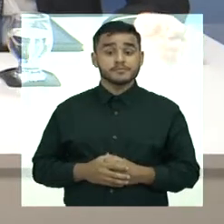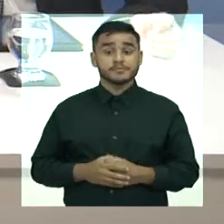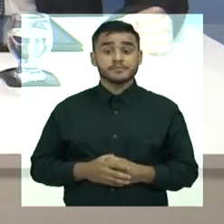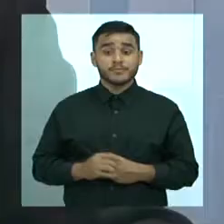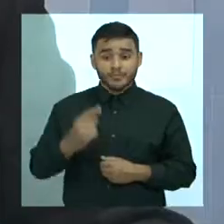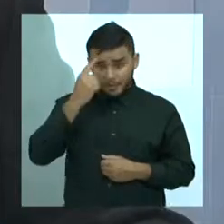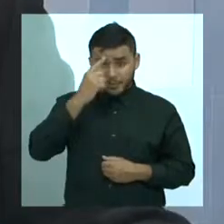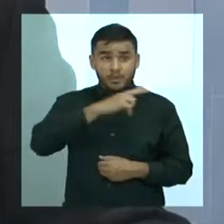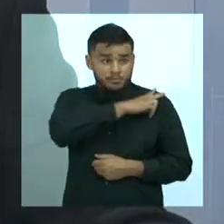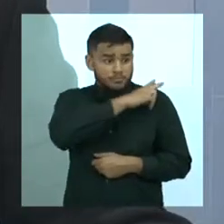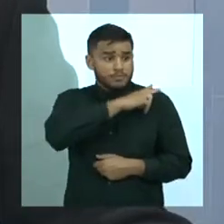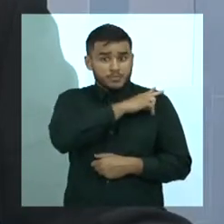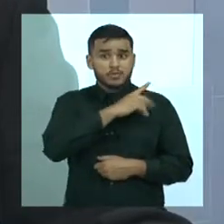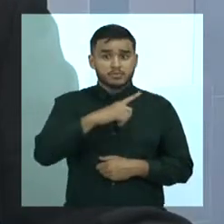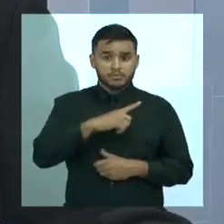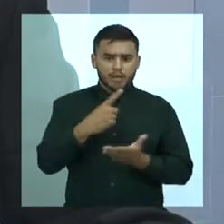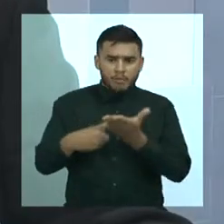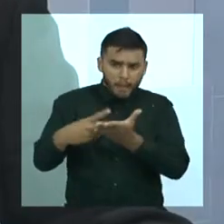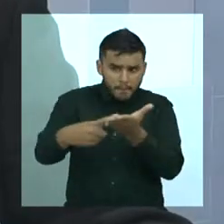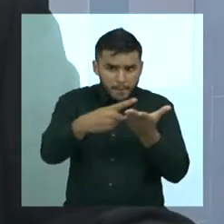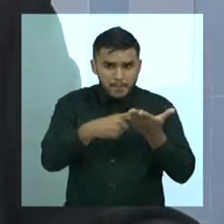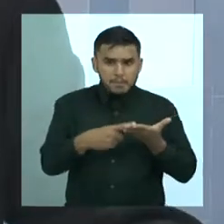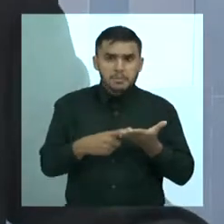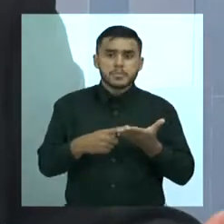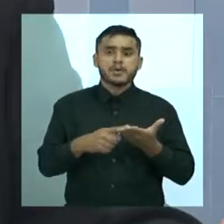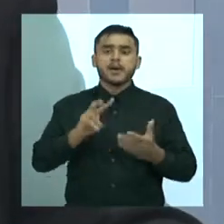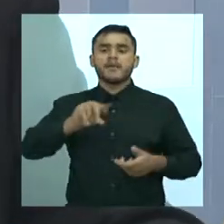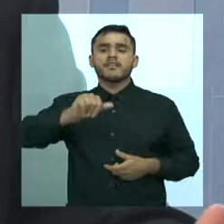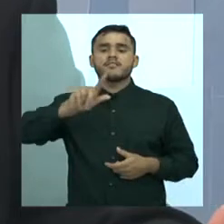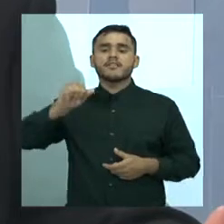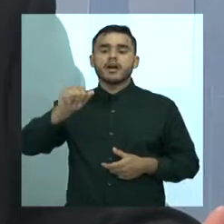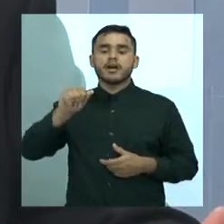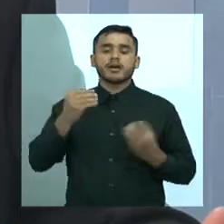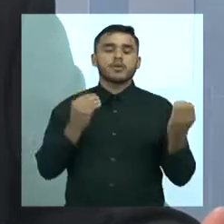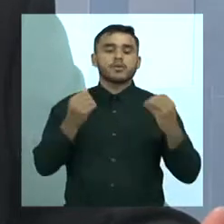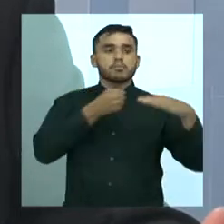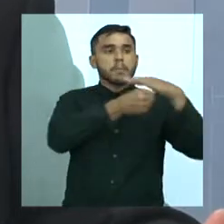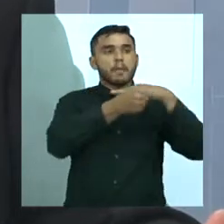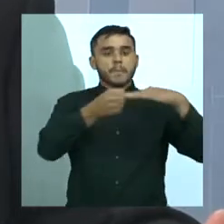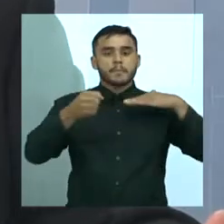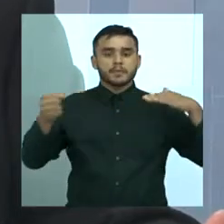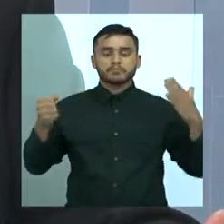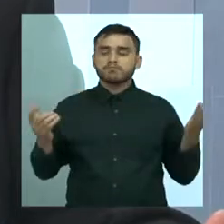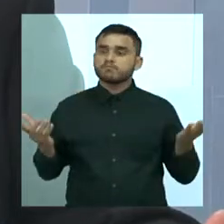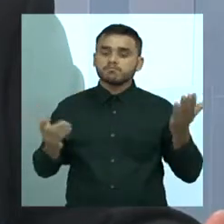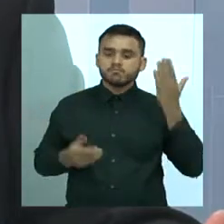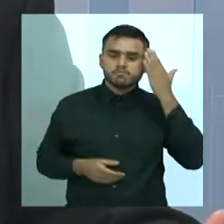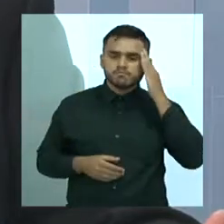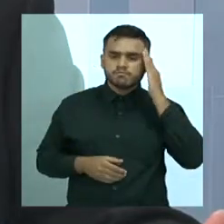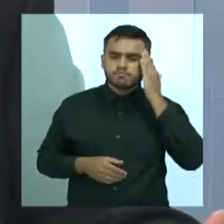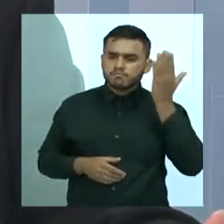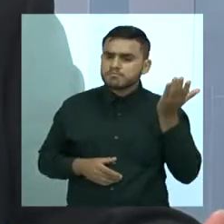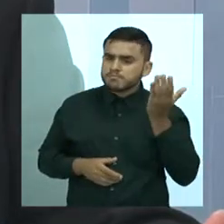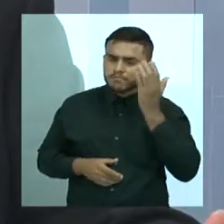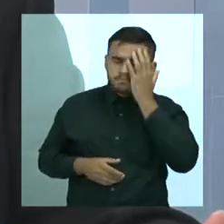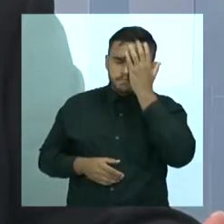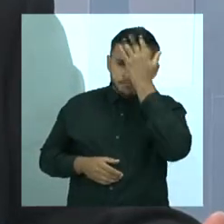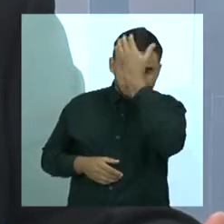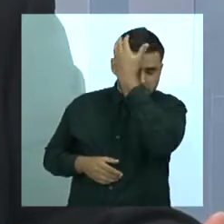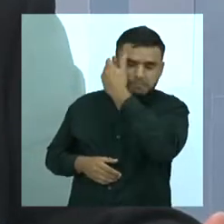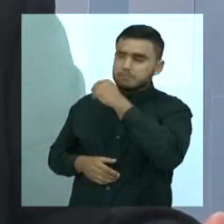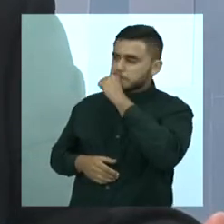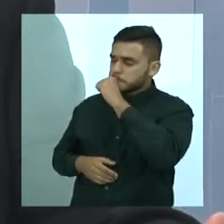nessa reunião da divisão dos cargos. Eu não entendi. Quer dizer, o Capitão Wagner dá um